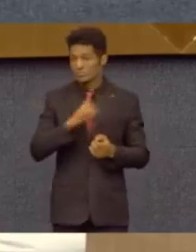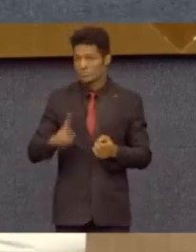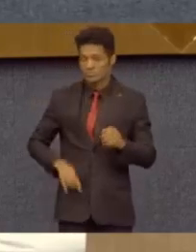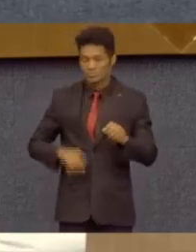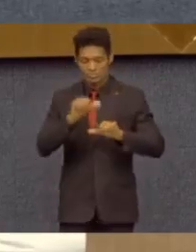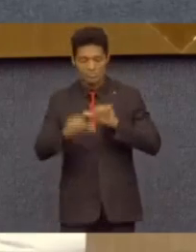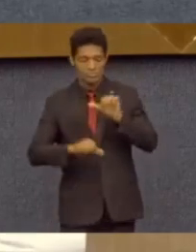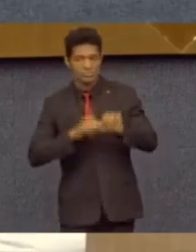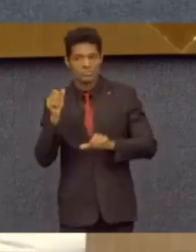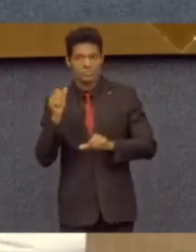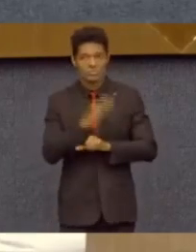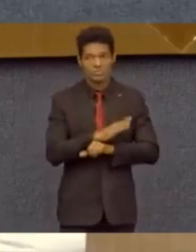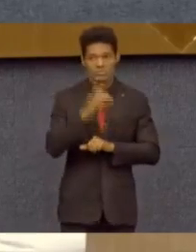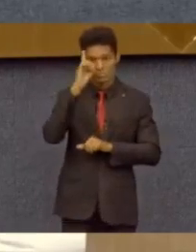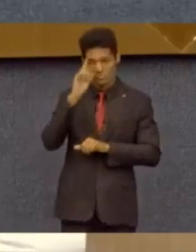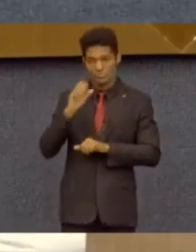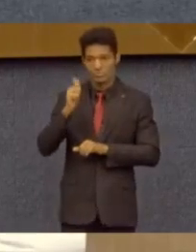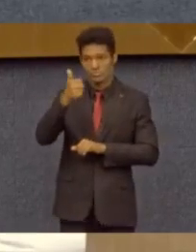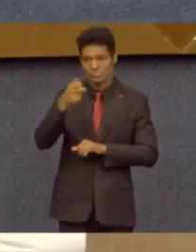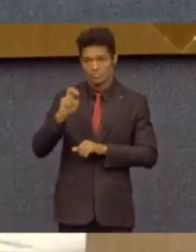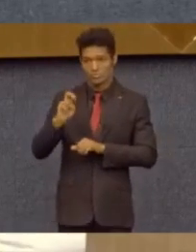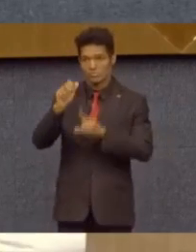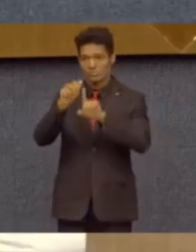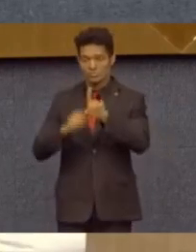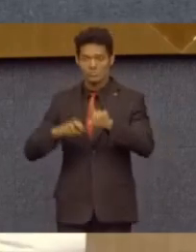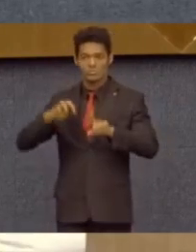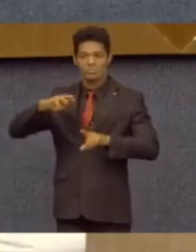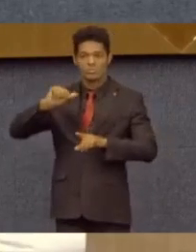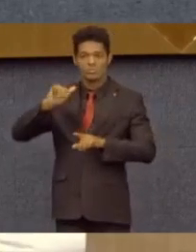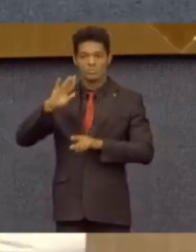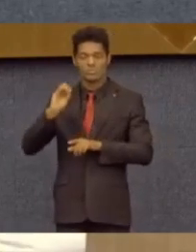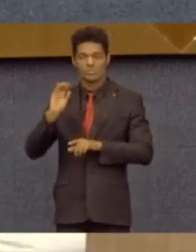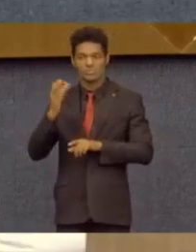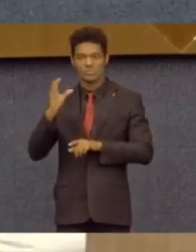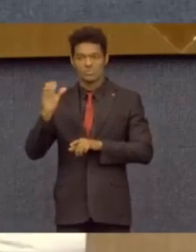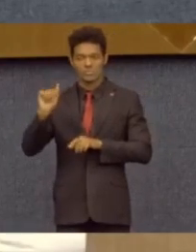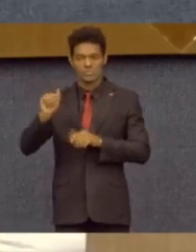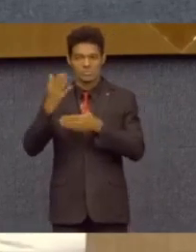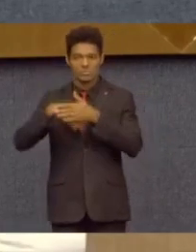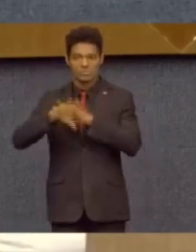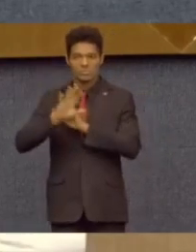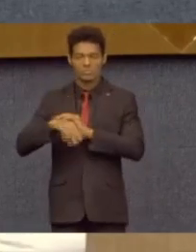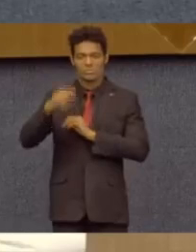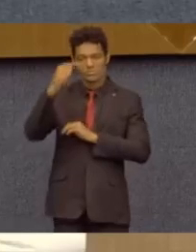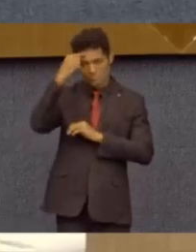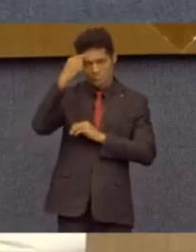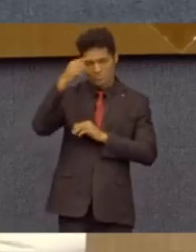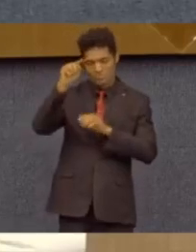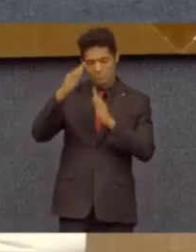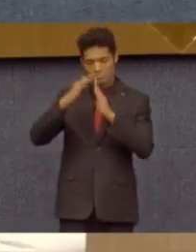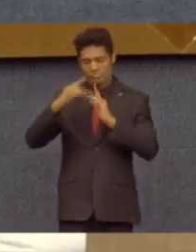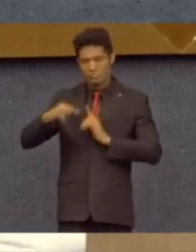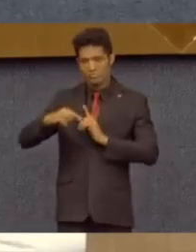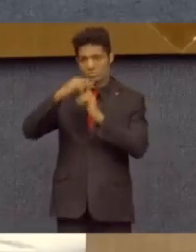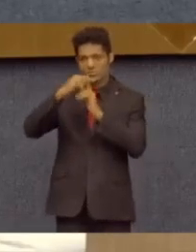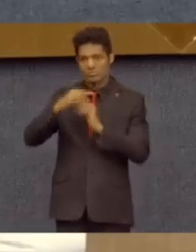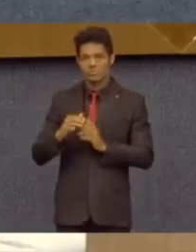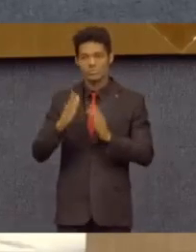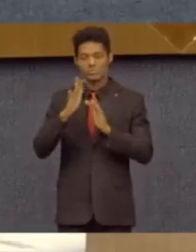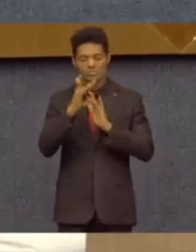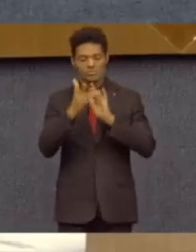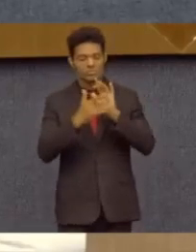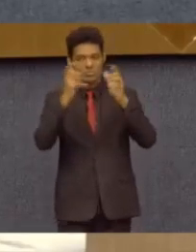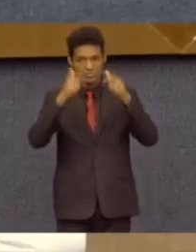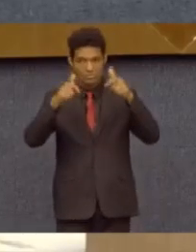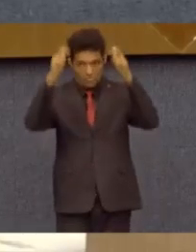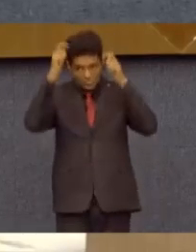padre Diego e padre Sérgio, na Catedral Cristo Rei. E em 12 de agosto